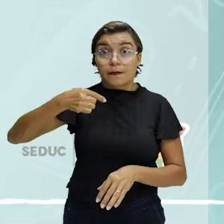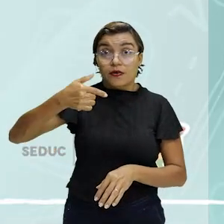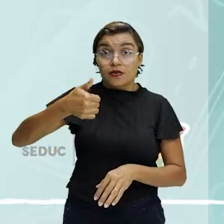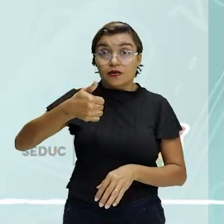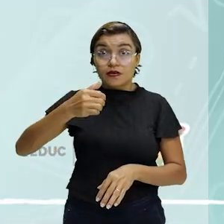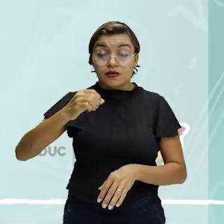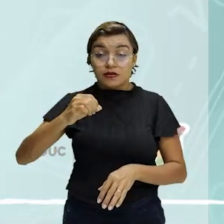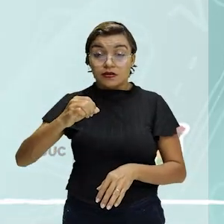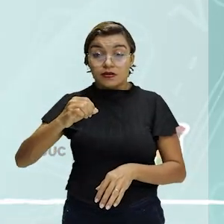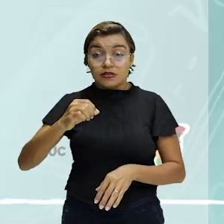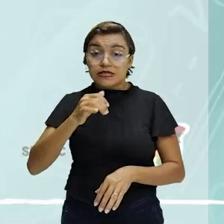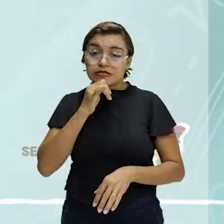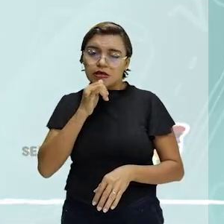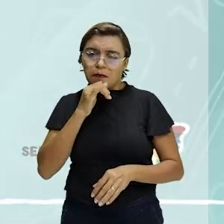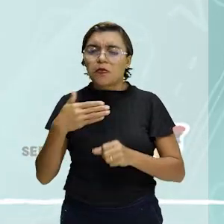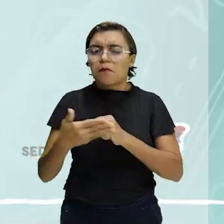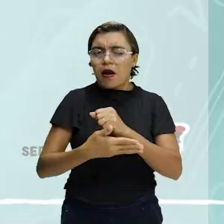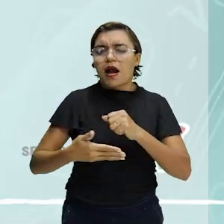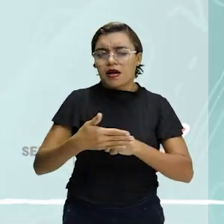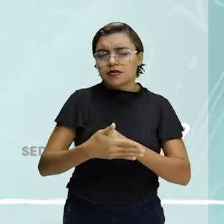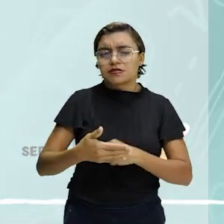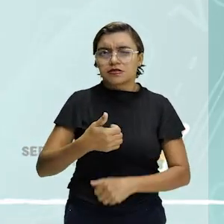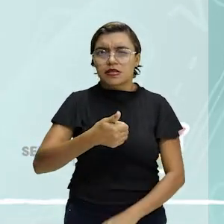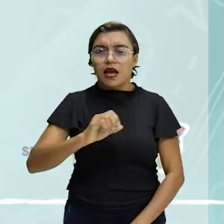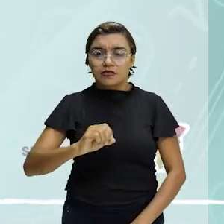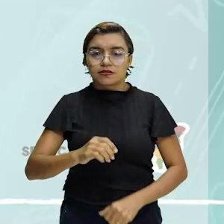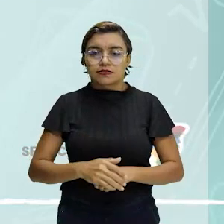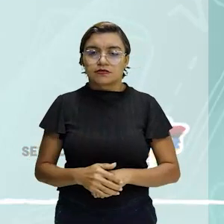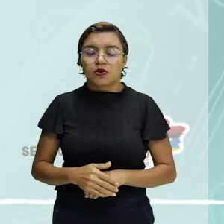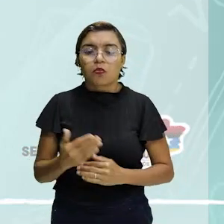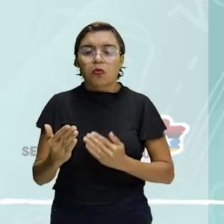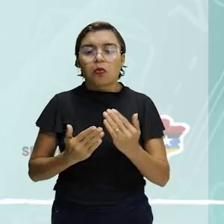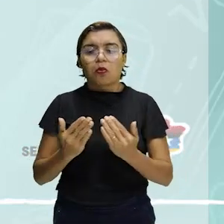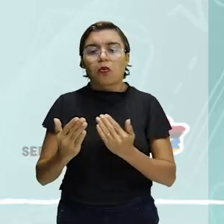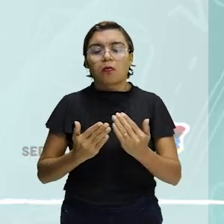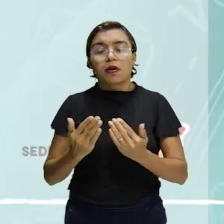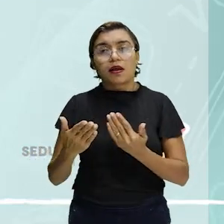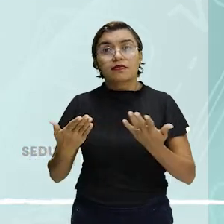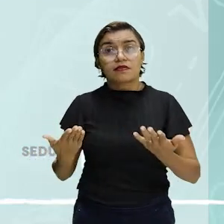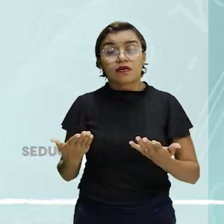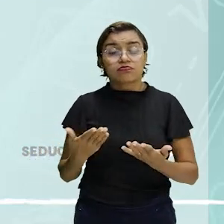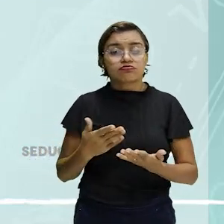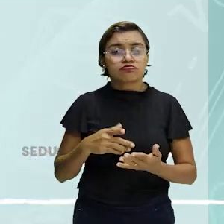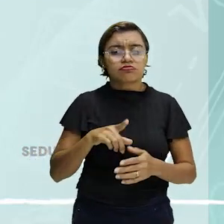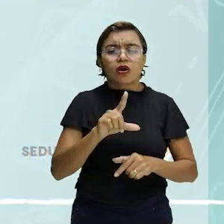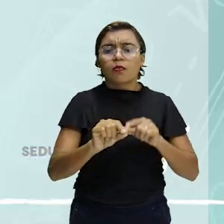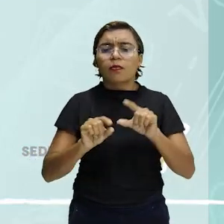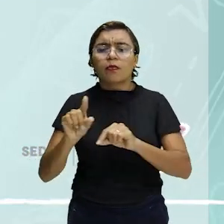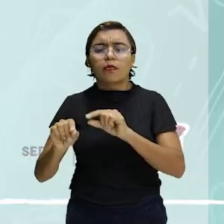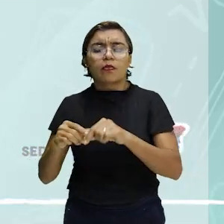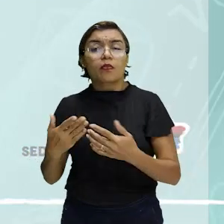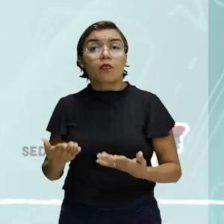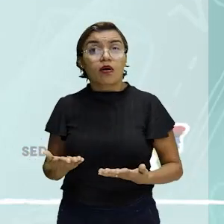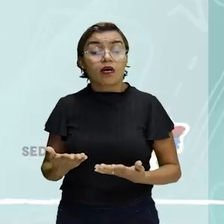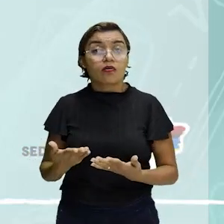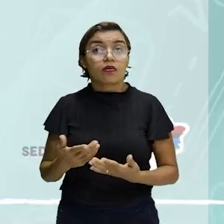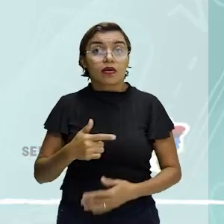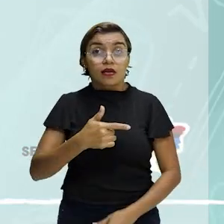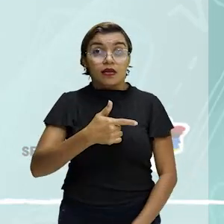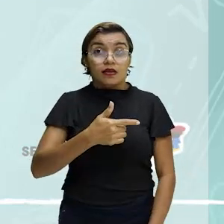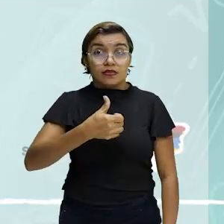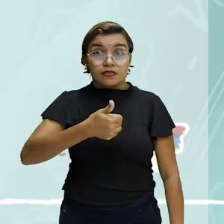E eu, quando vou lá comparar com as minhas opções, essa resposta aqui, ó, 10 elevado a